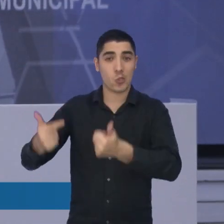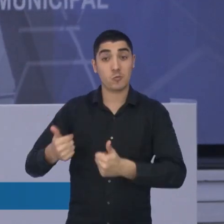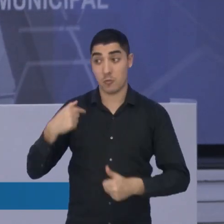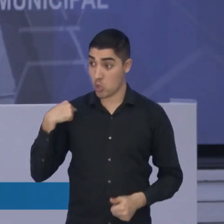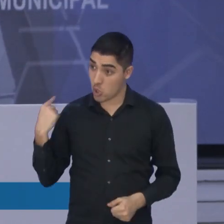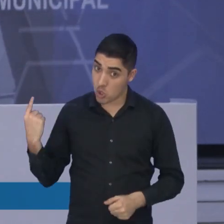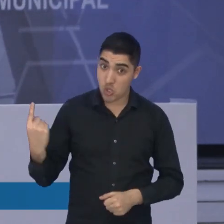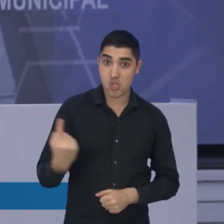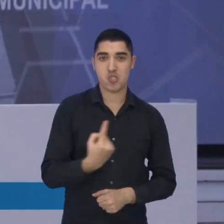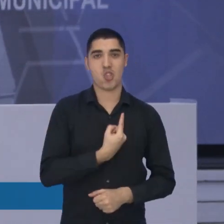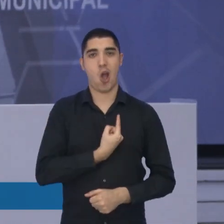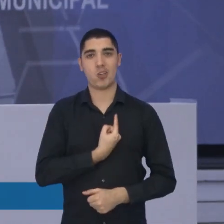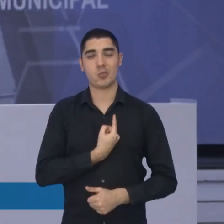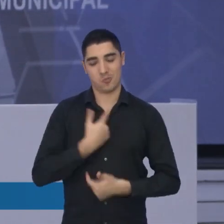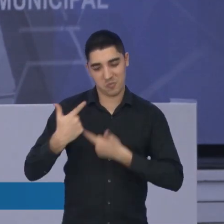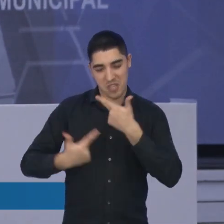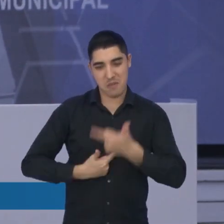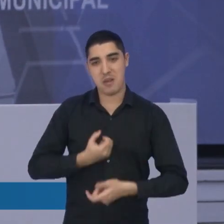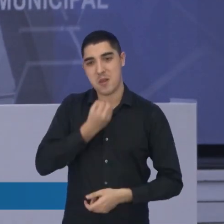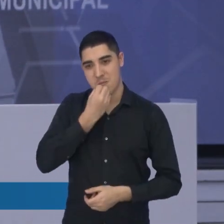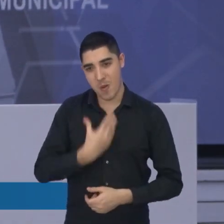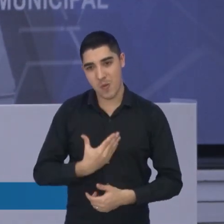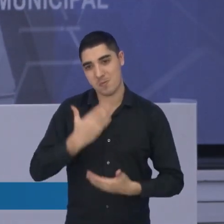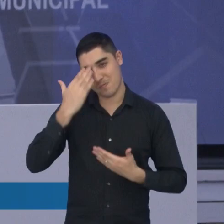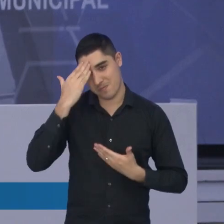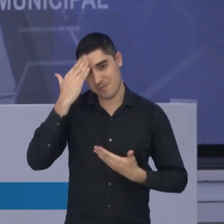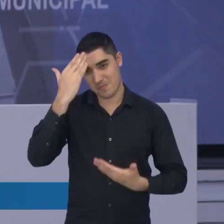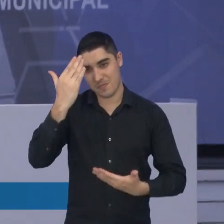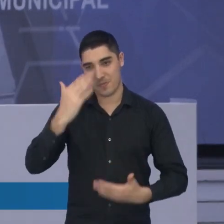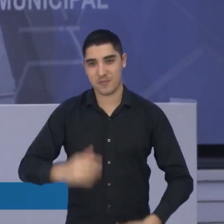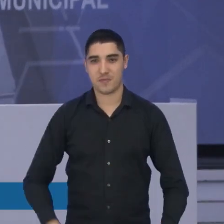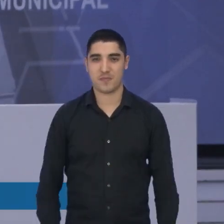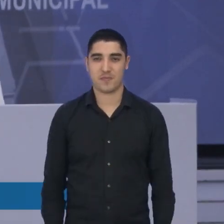Nós fizemos um bom trabalho. Obrigada.